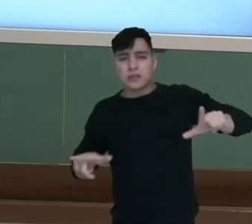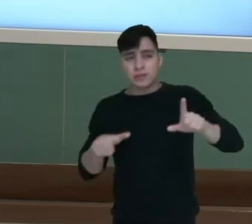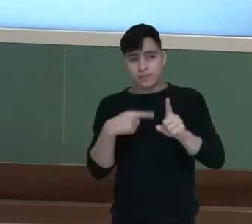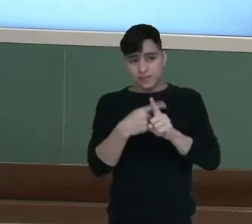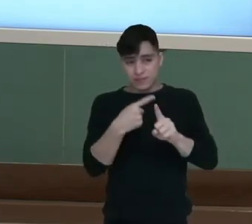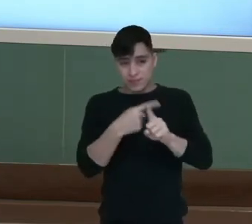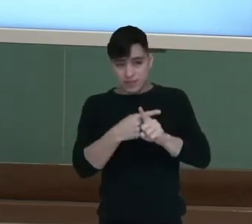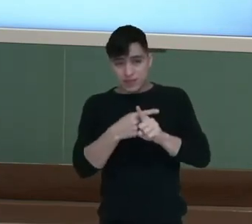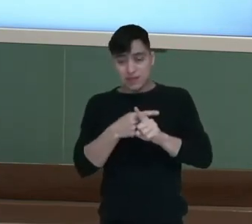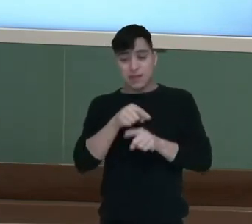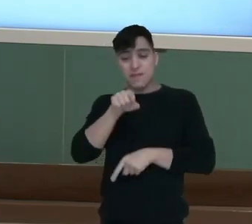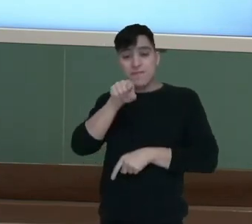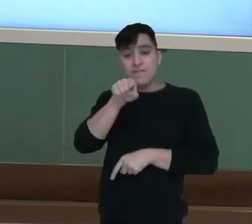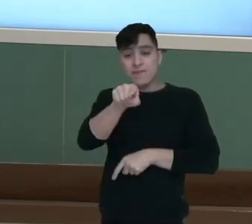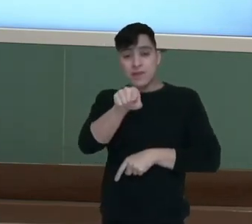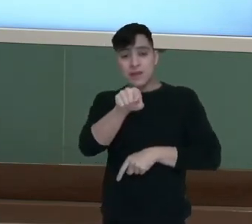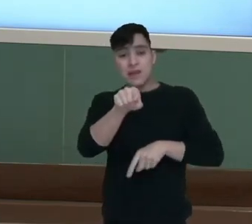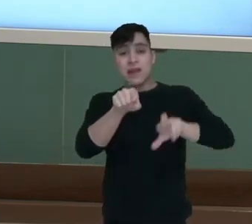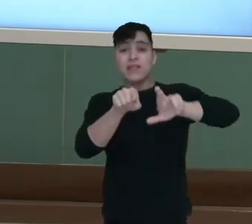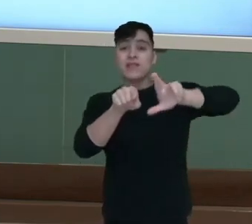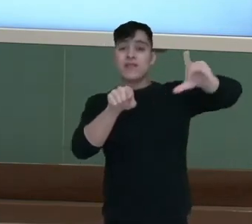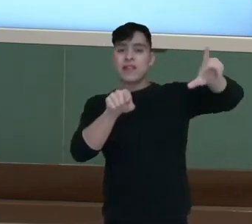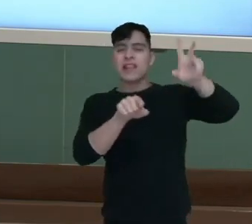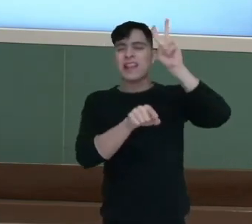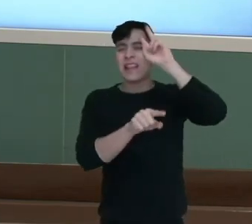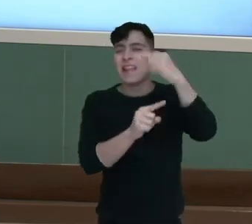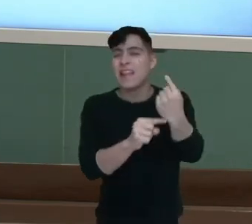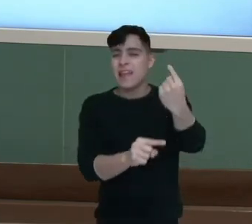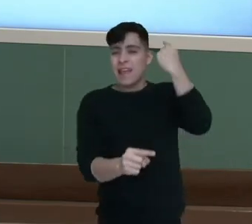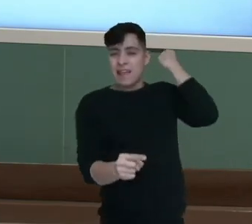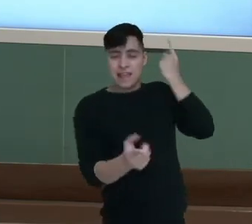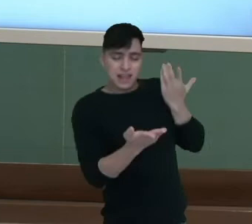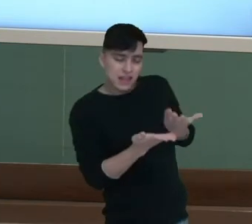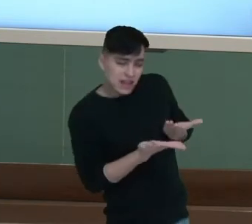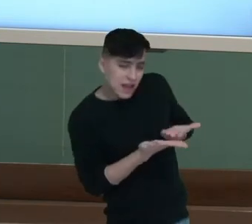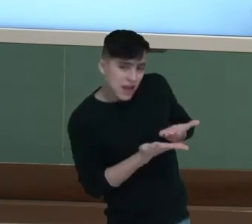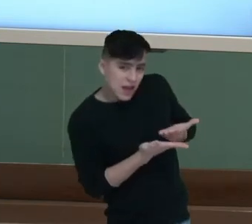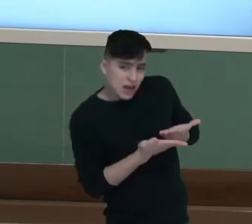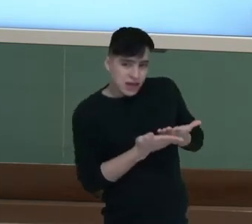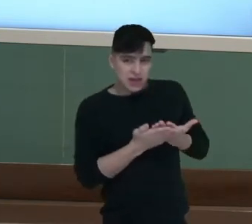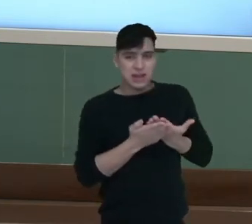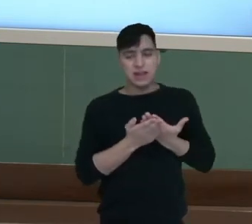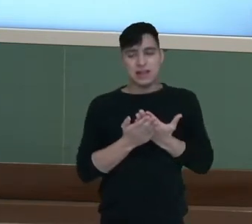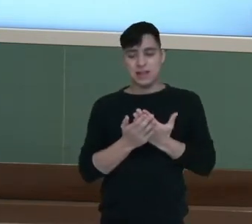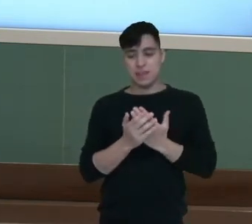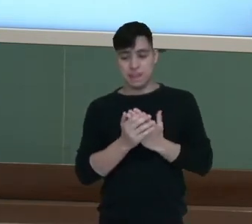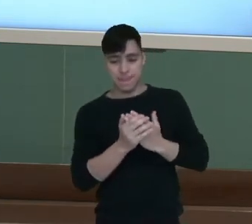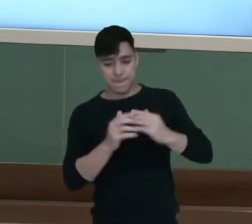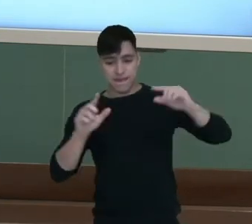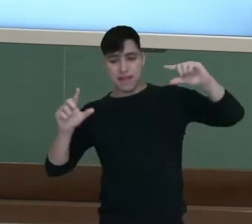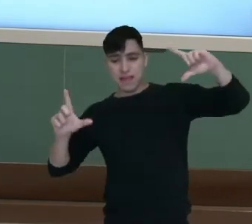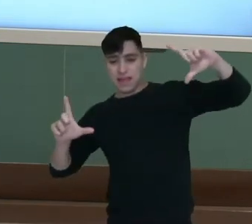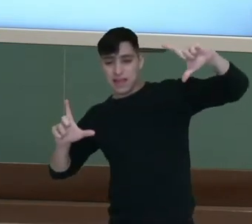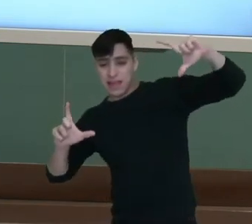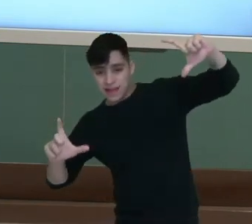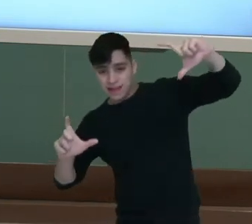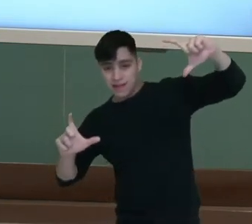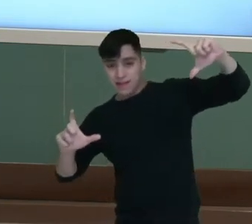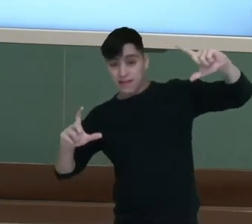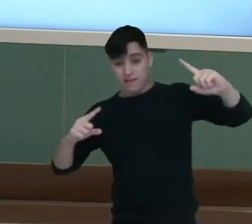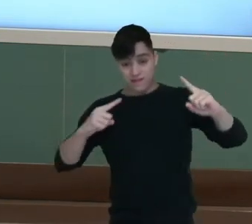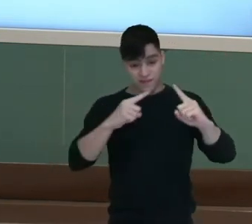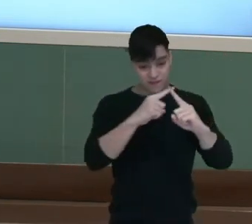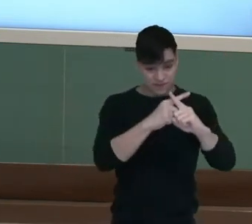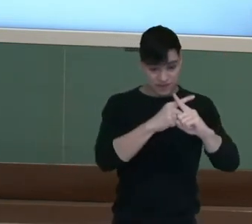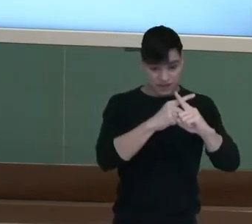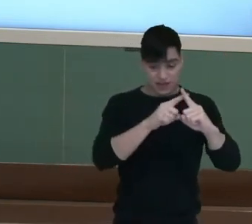os raios são diferentes. Lembre-se lá, lembra lá, tal do ângulo vezes raio, né? Lá da matemática, certo? Comprimento